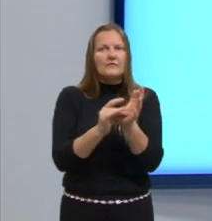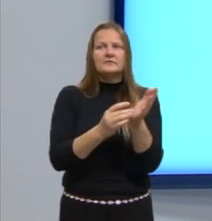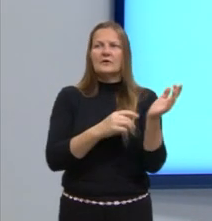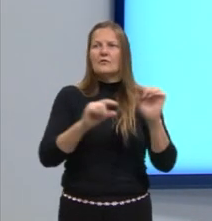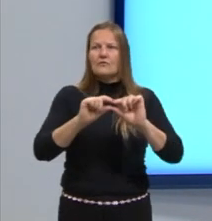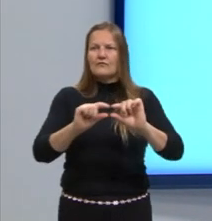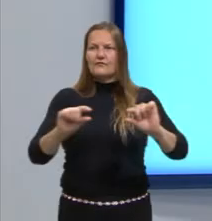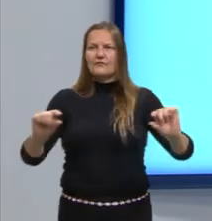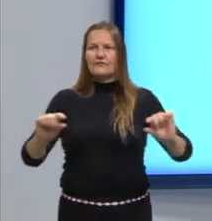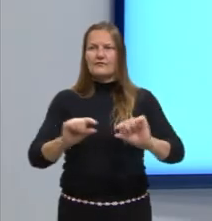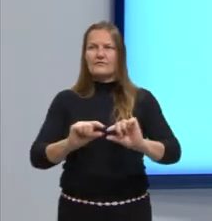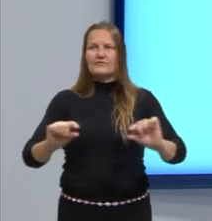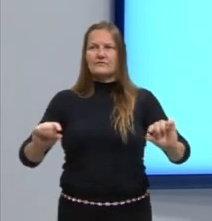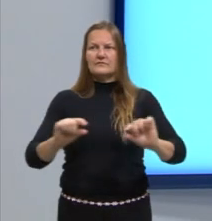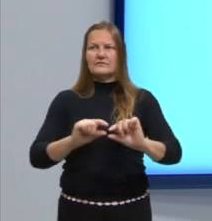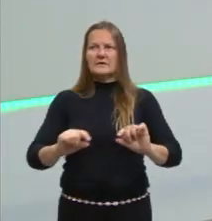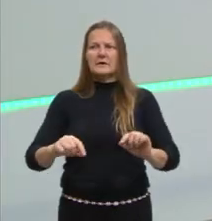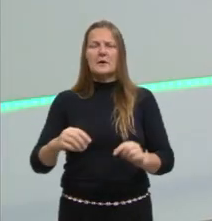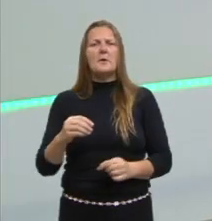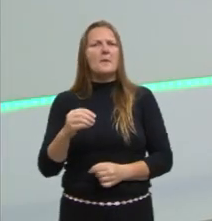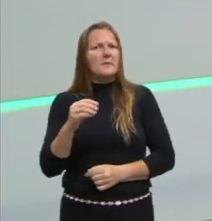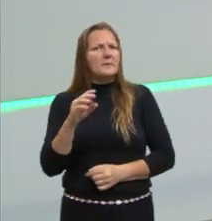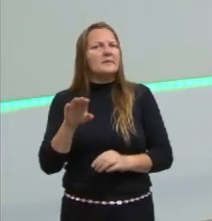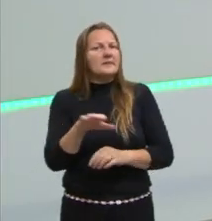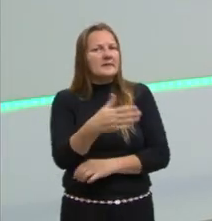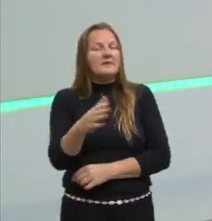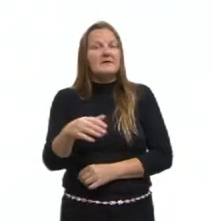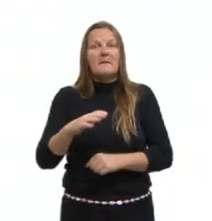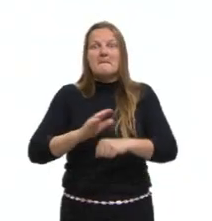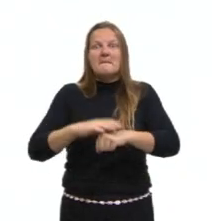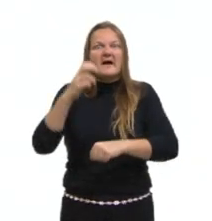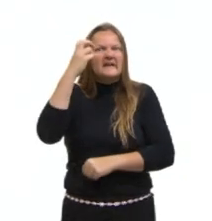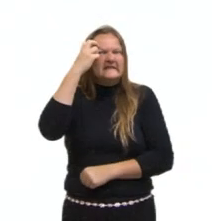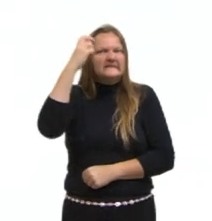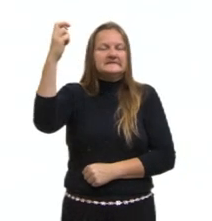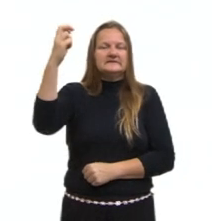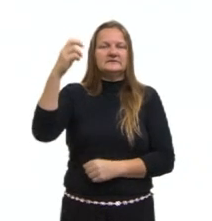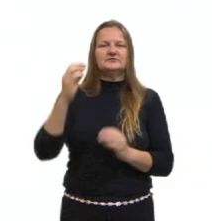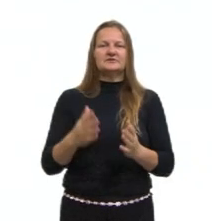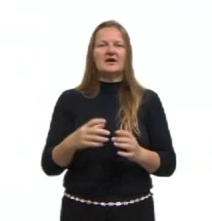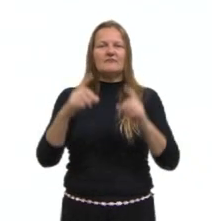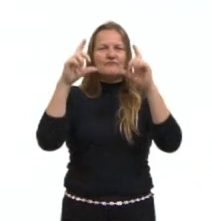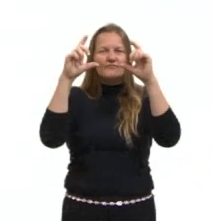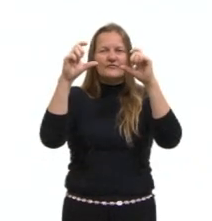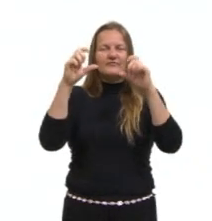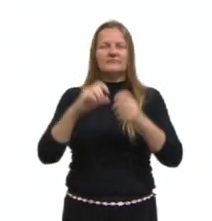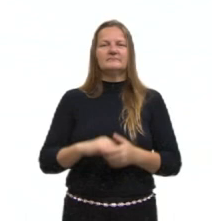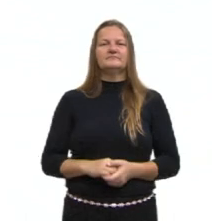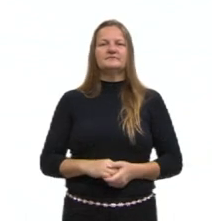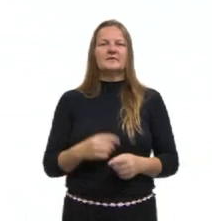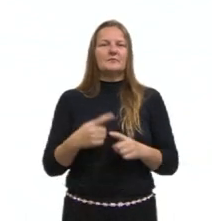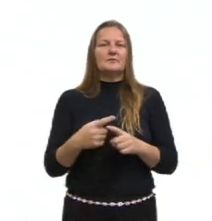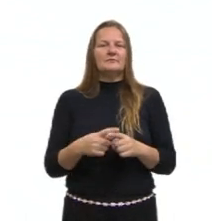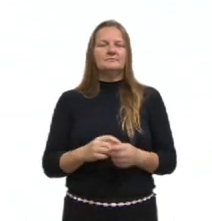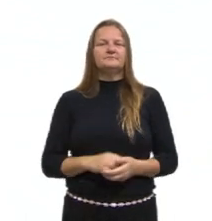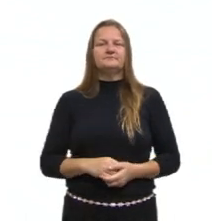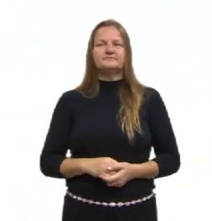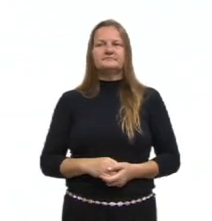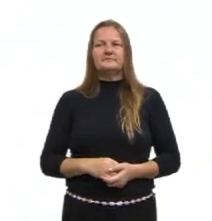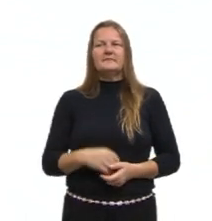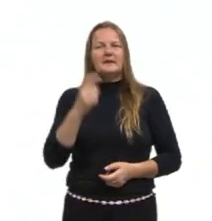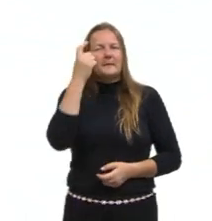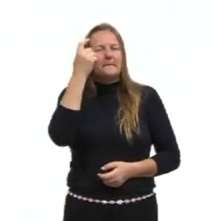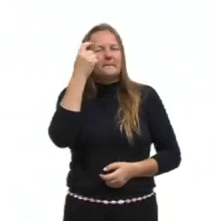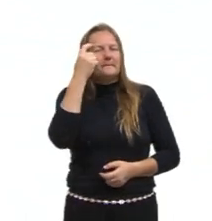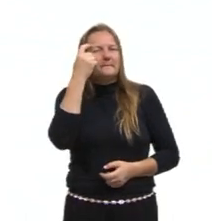a frase que fala né provavelmente a foto mais inteligente já tirada claro que isso é bem relativo né pessoal a gente tem que sempre pensar